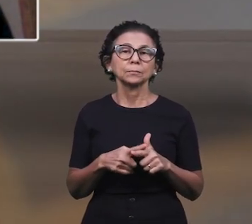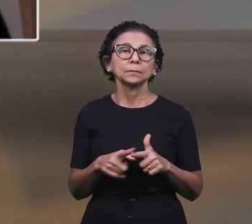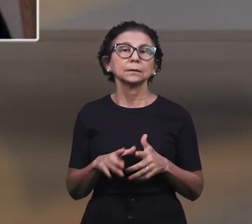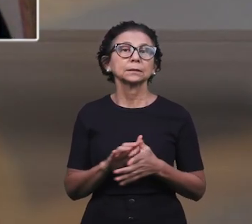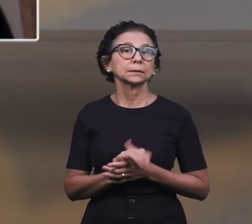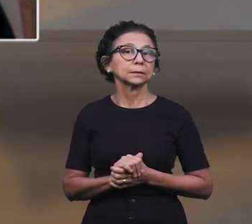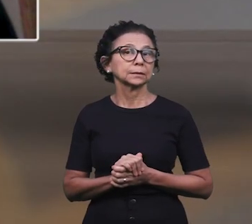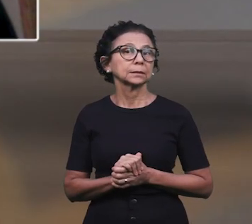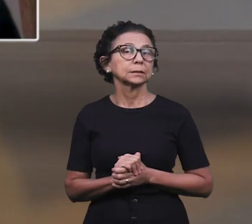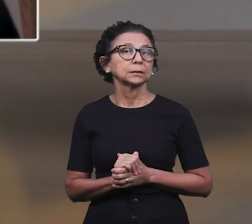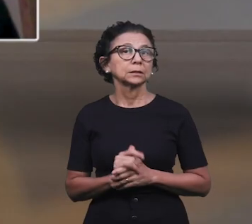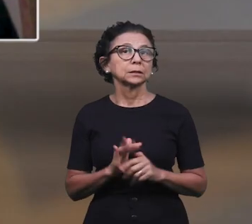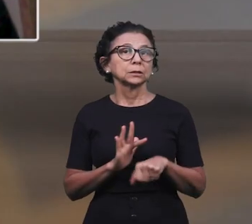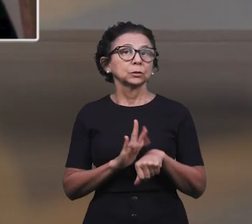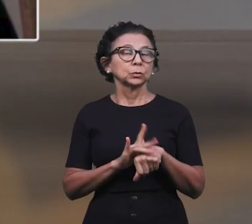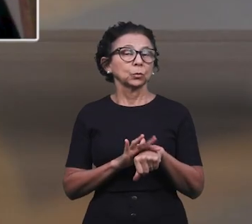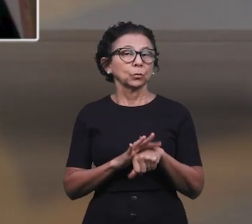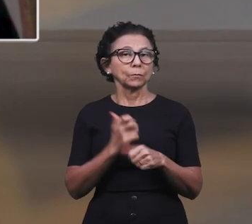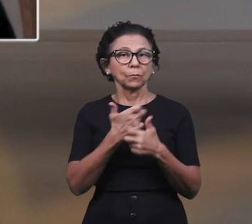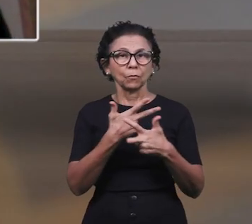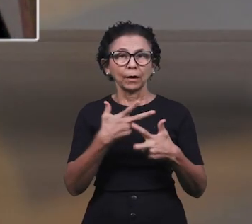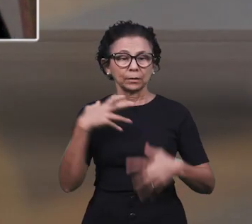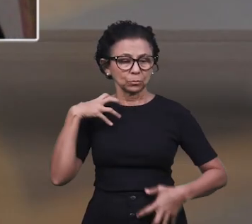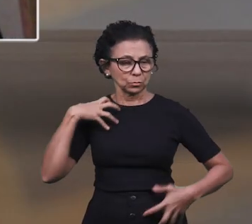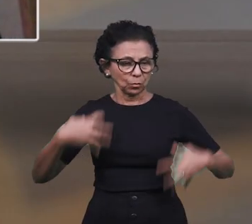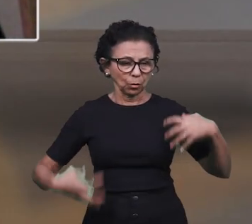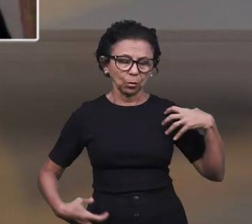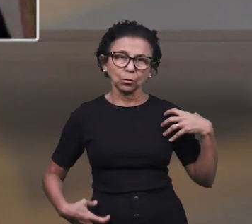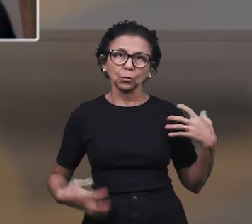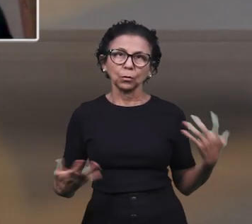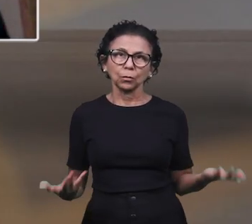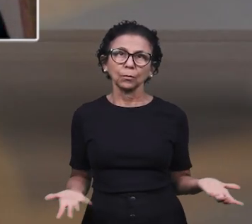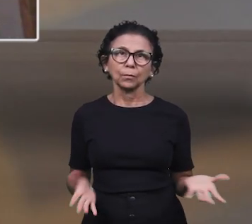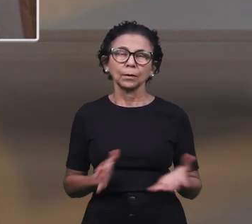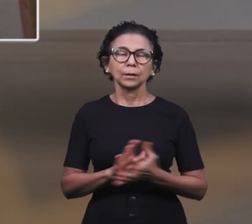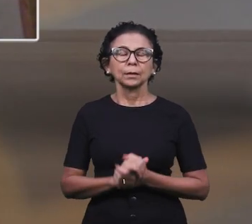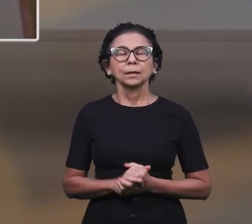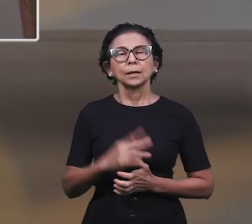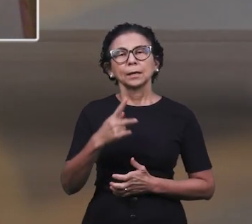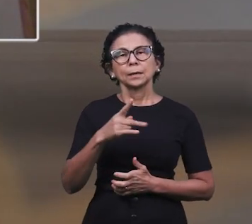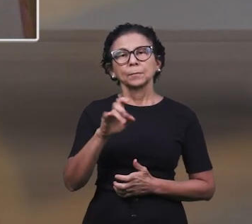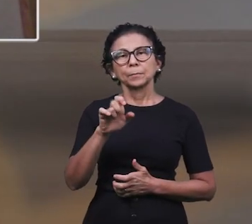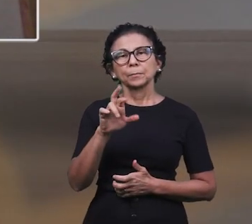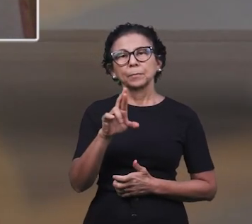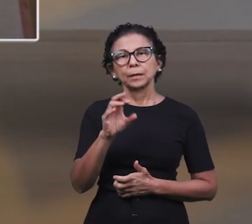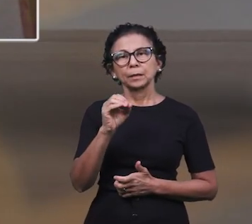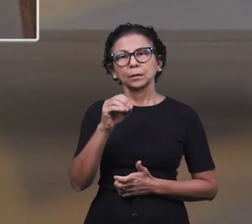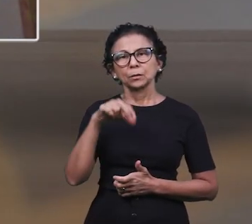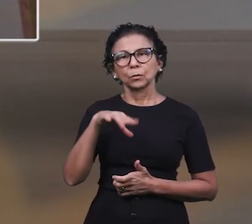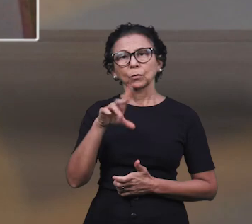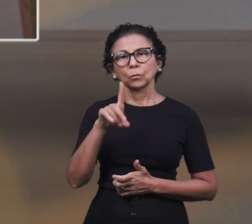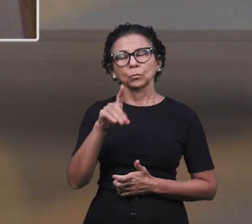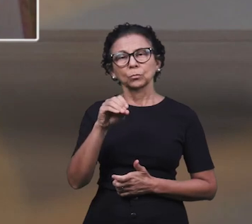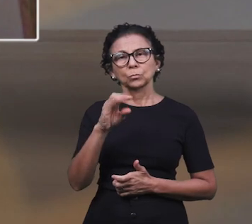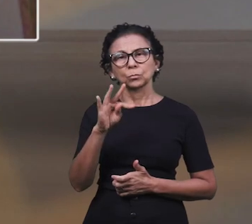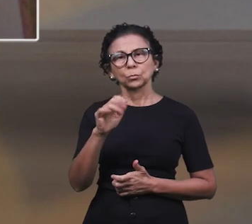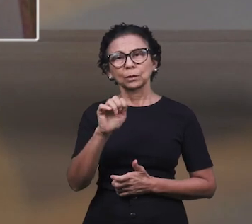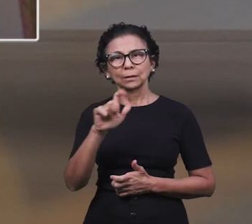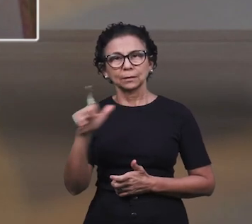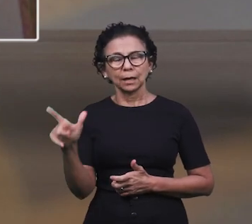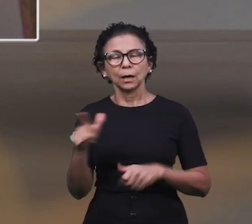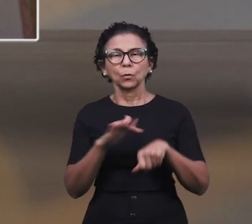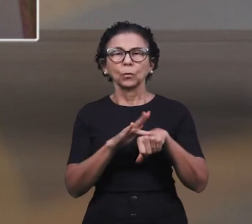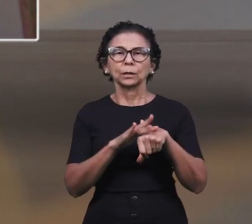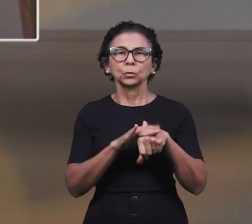doença em vários órgãos do corpo. Um exemplo é a doença periodontal, onde as bactérias vão aderir na superfície